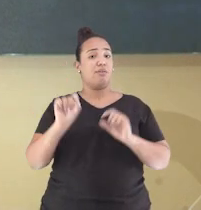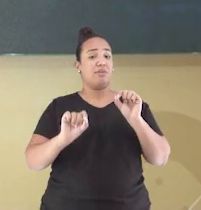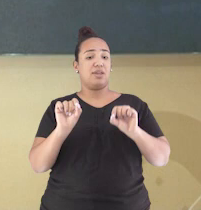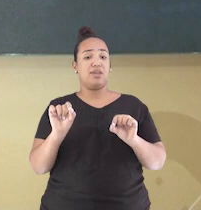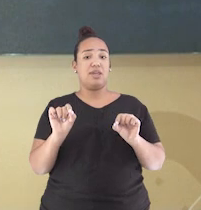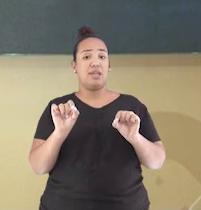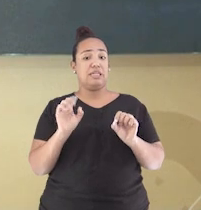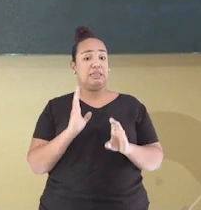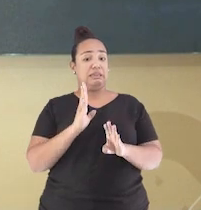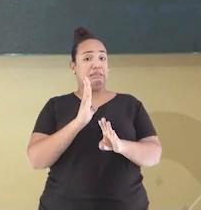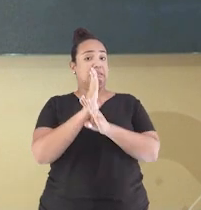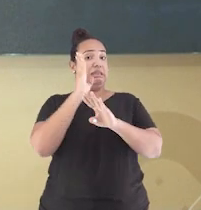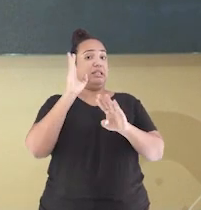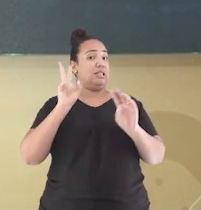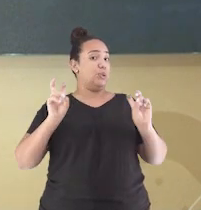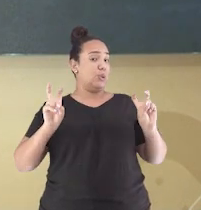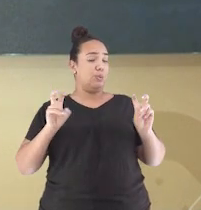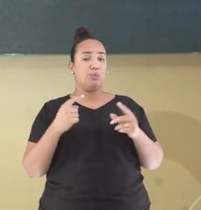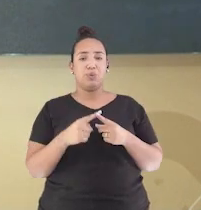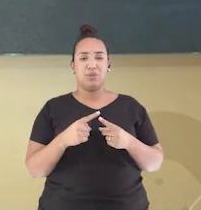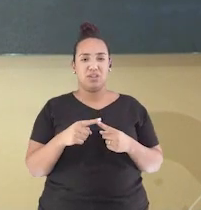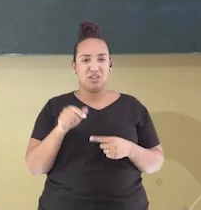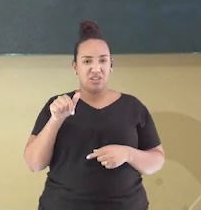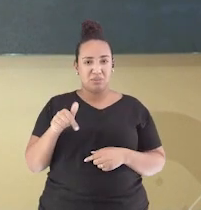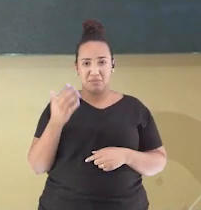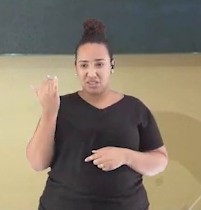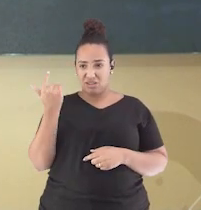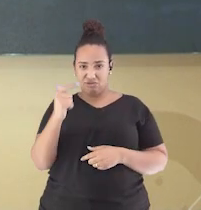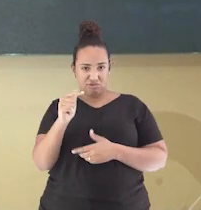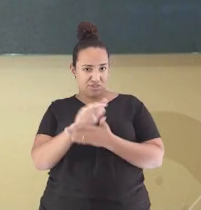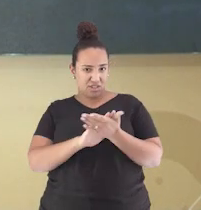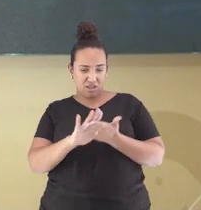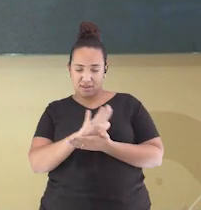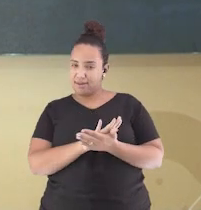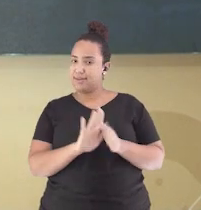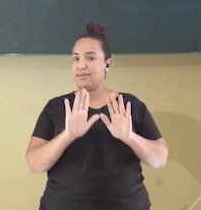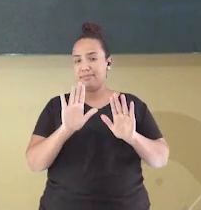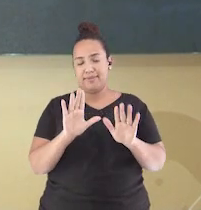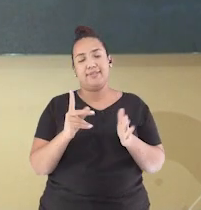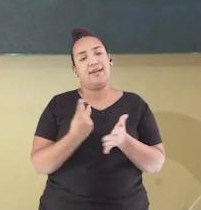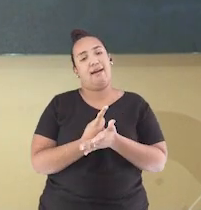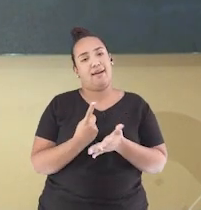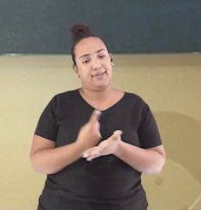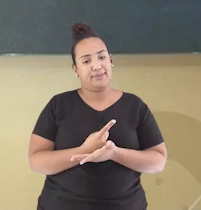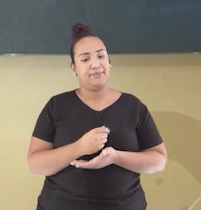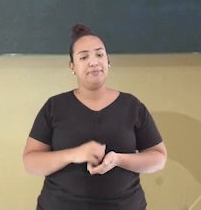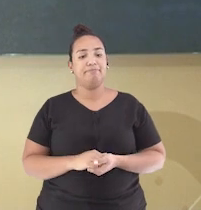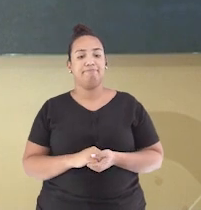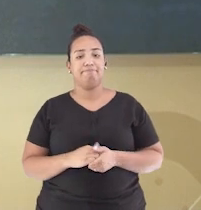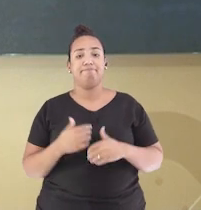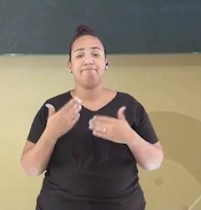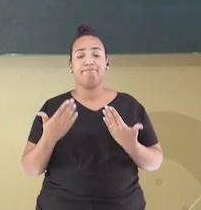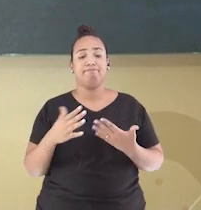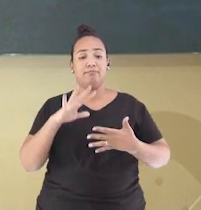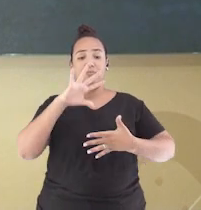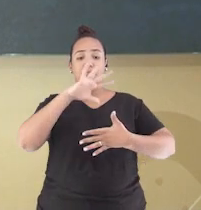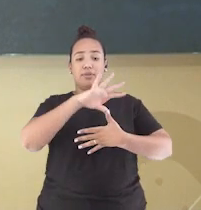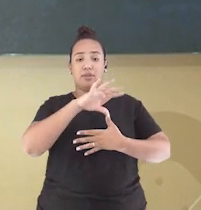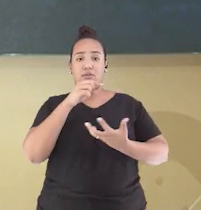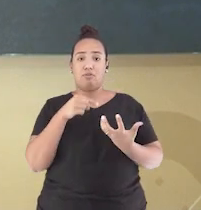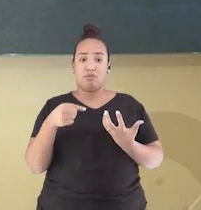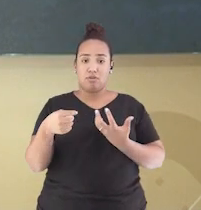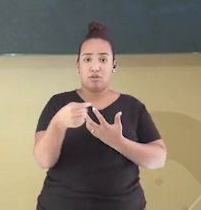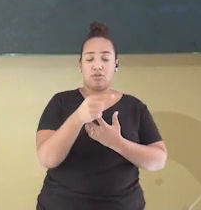foi respeitado pelos europeus quando chegaram. Por isso, a ideia que eles nos descobriram é porque eles não consideram